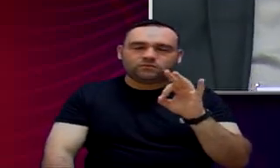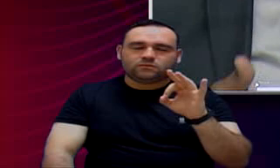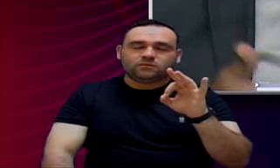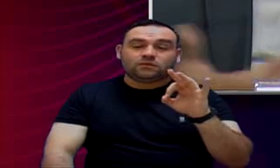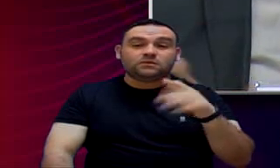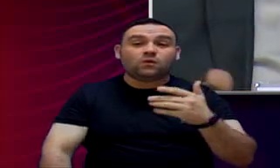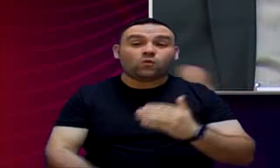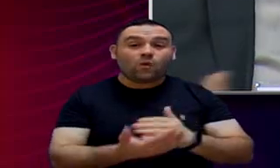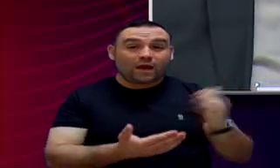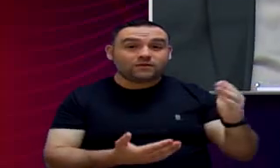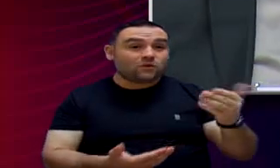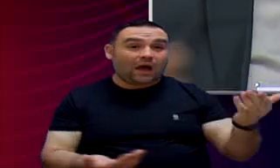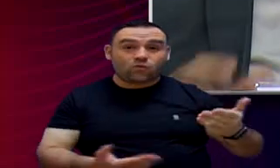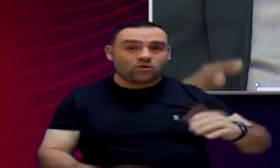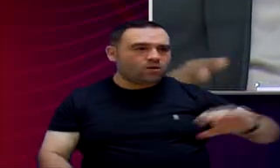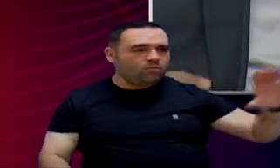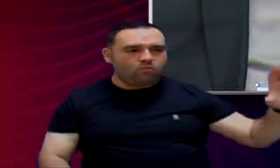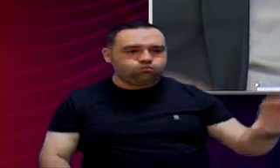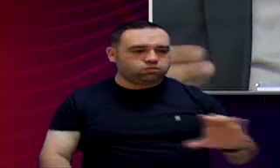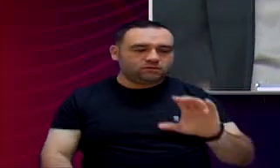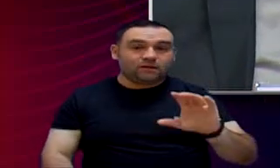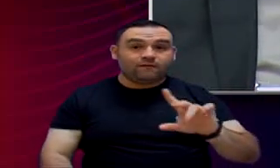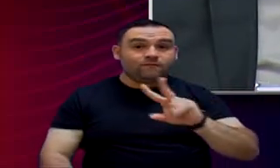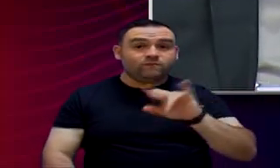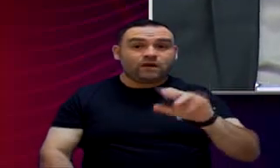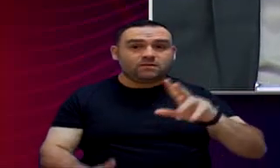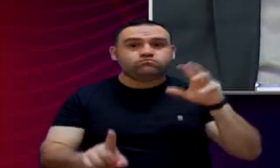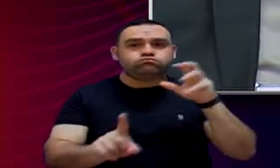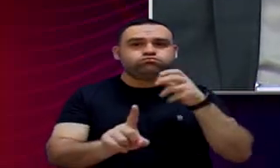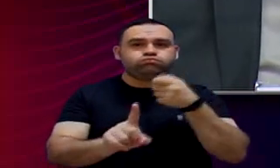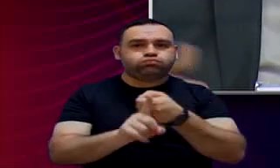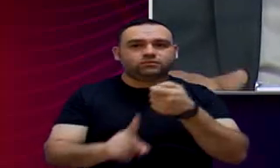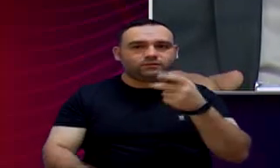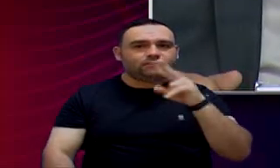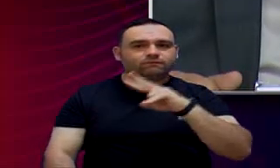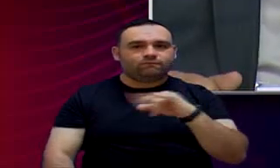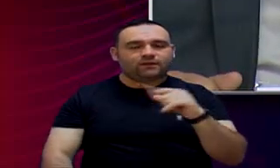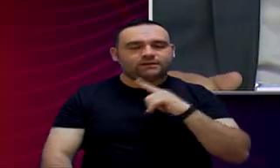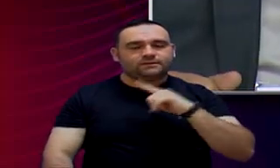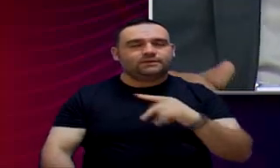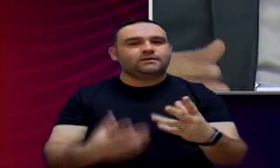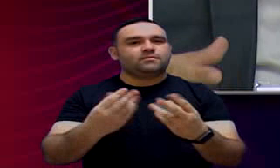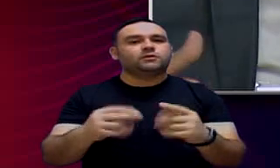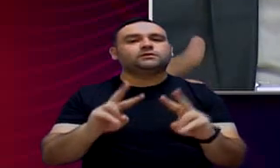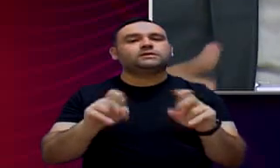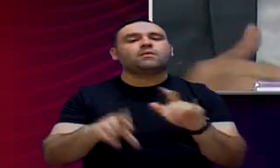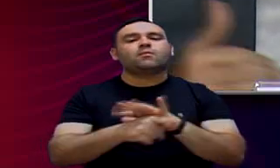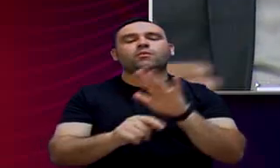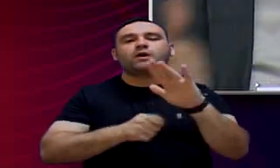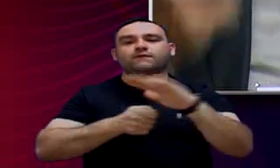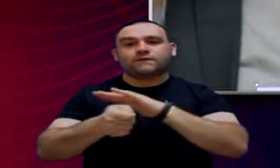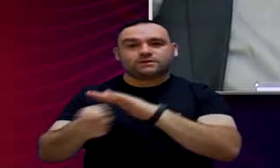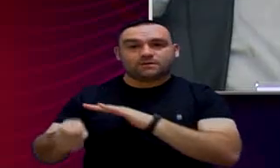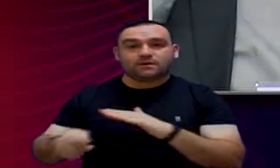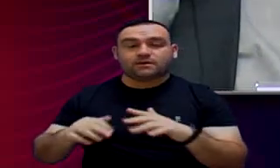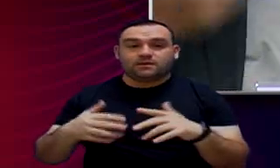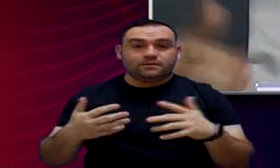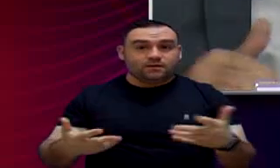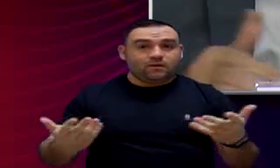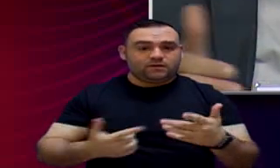é um restante vai vir tudo agora então ele impacta bastante né na questão dos investimentos então